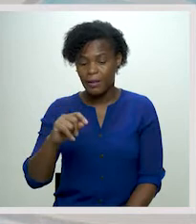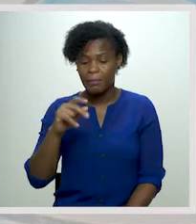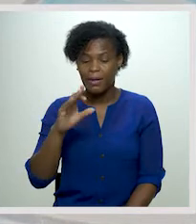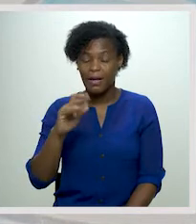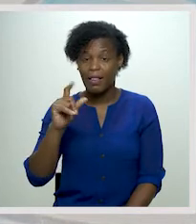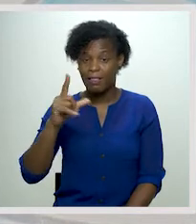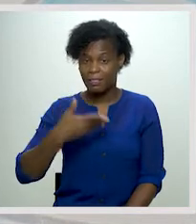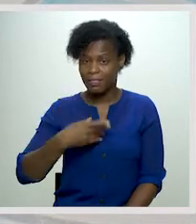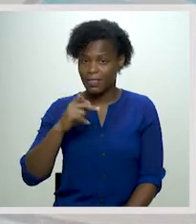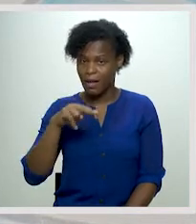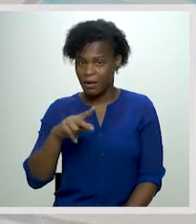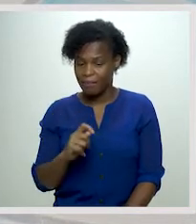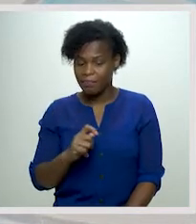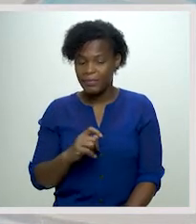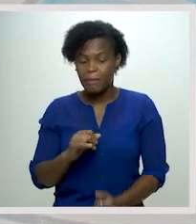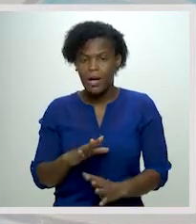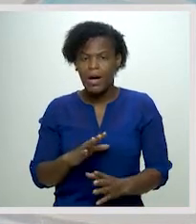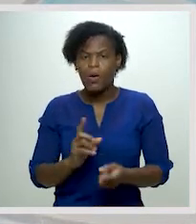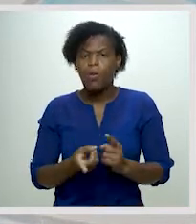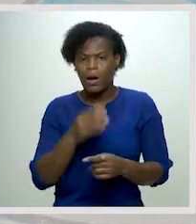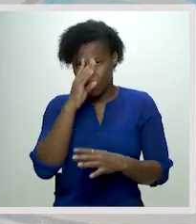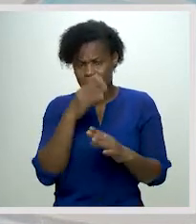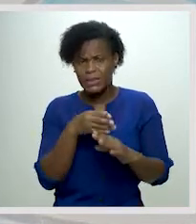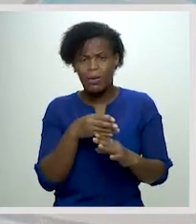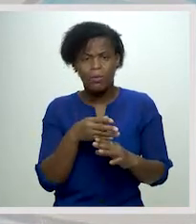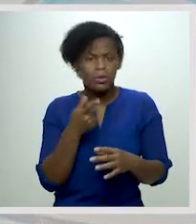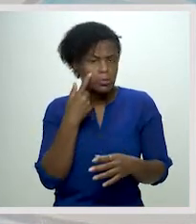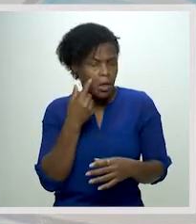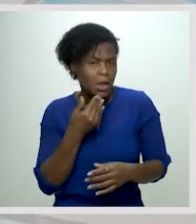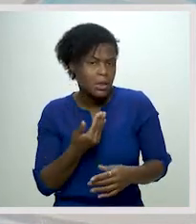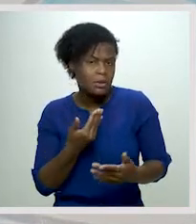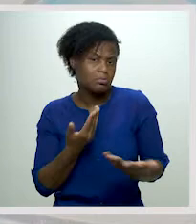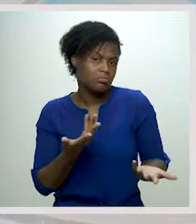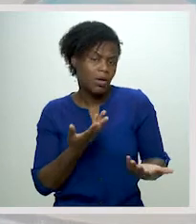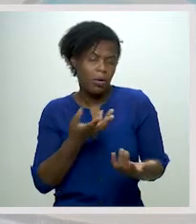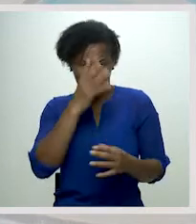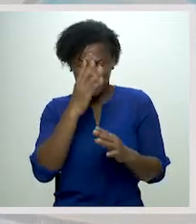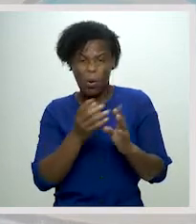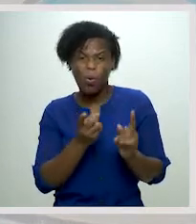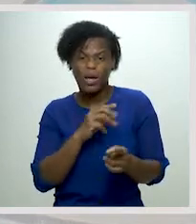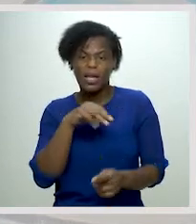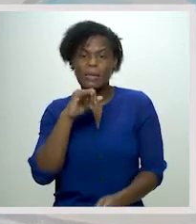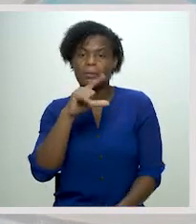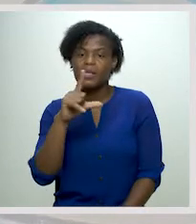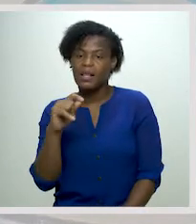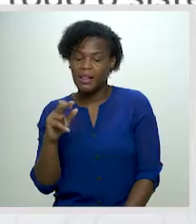Aldan. O que é que aconteceu nesse experimento de Miller?